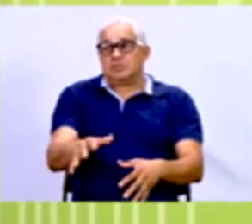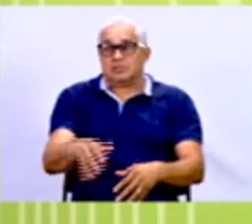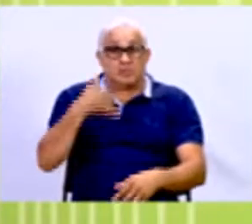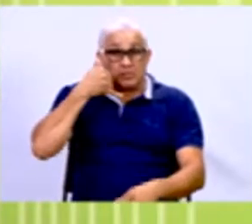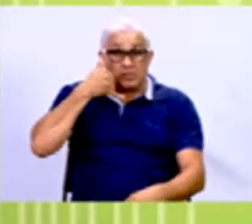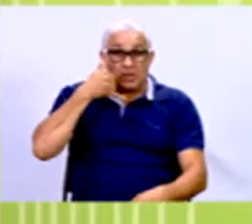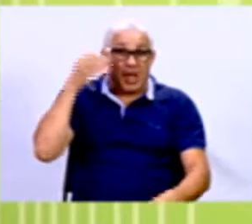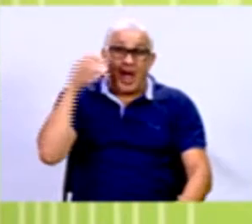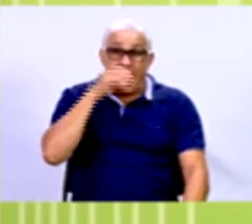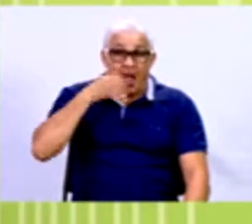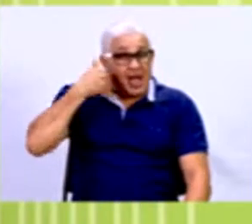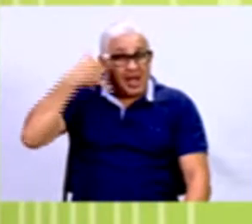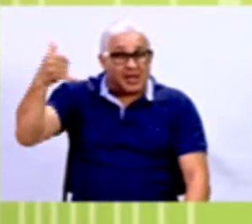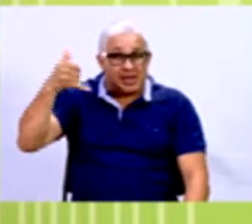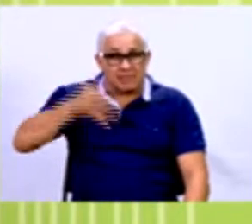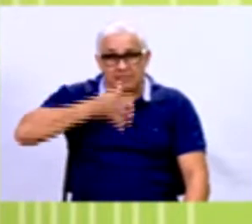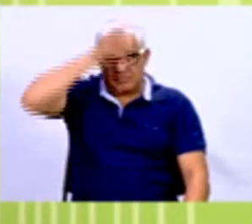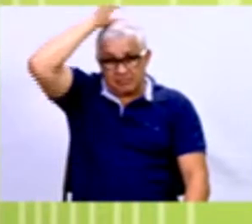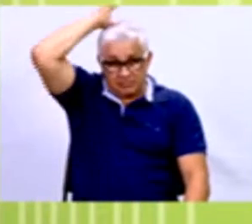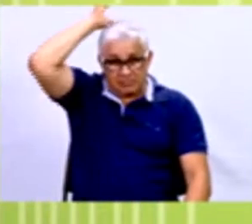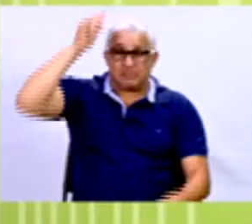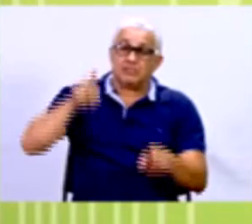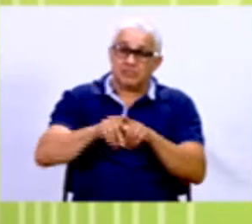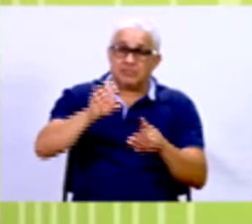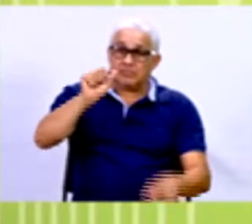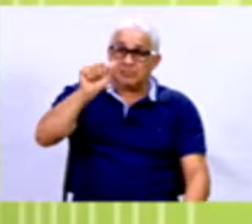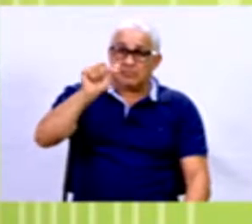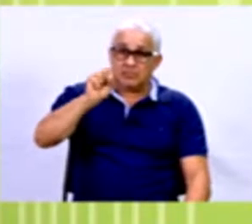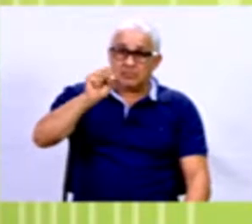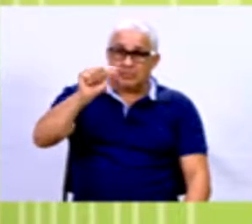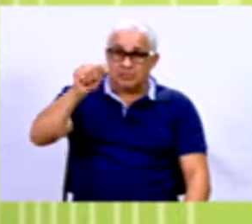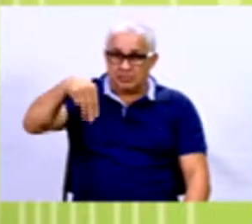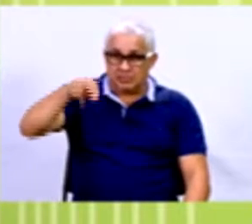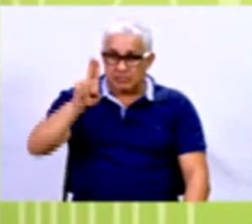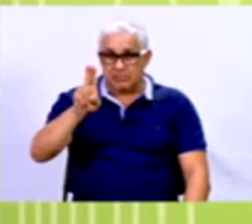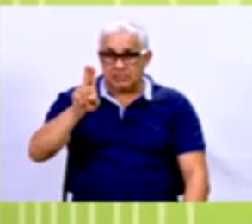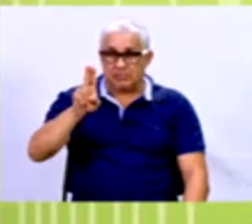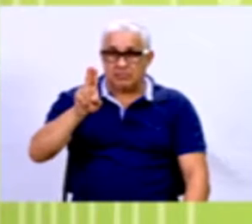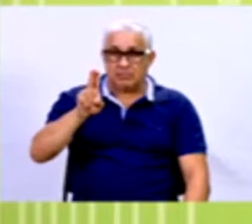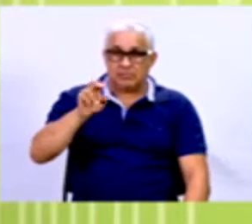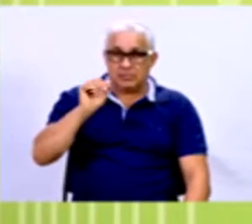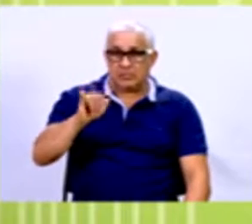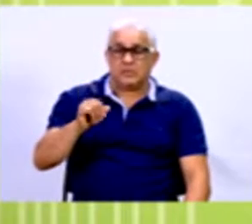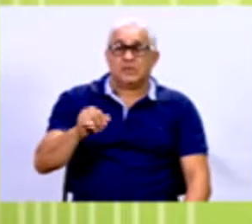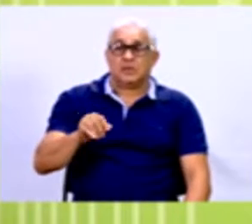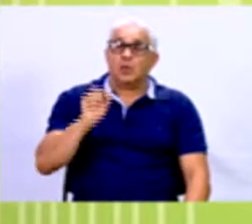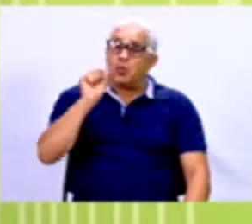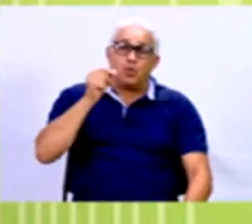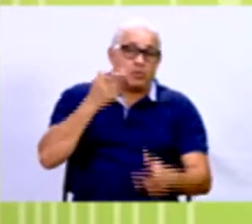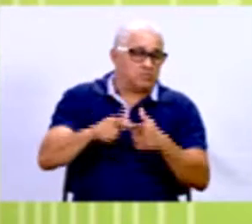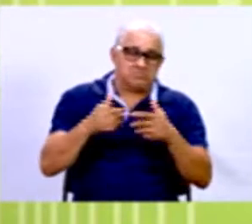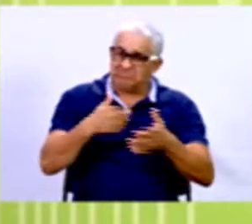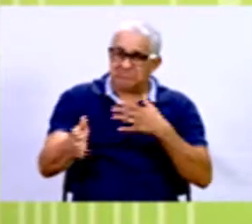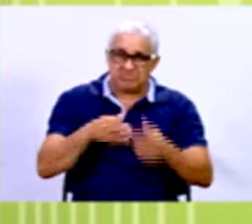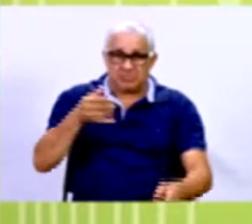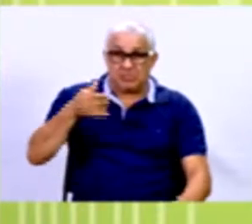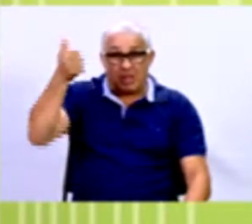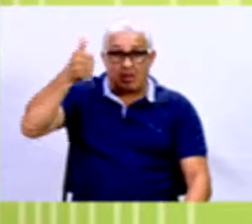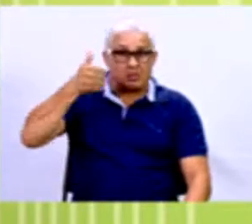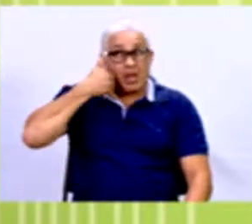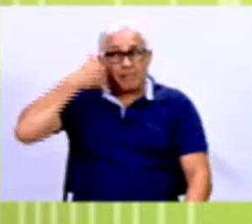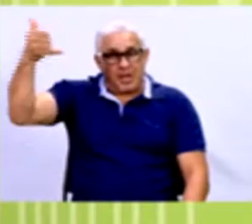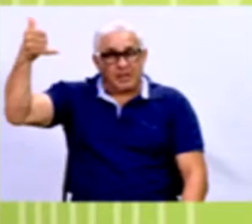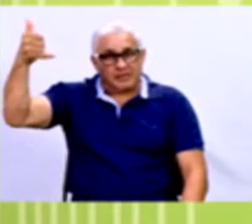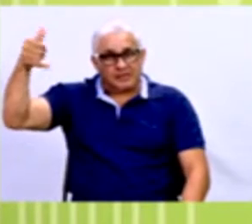então para onde? Corpo de Bombeiros. Liga para o SAMU se for, de repente, uma convulsão. Então, você vai observar, né, qual é o